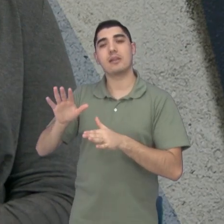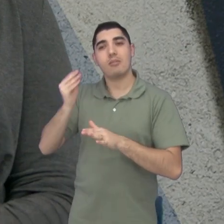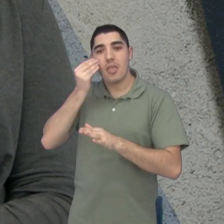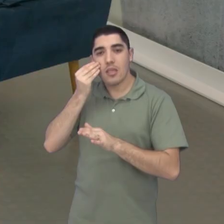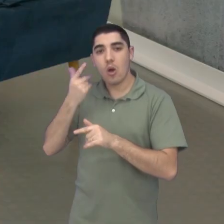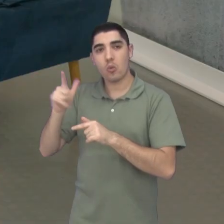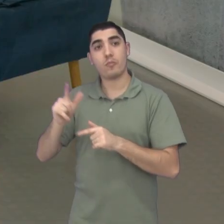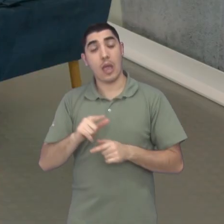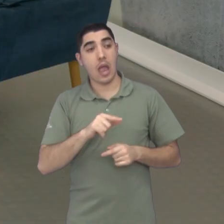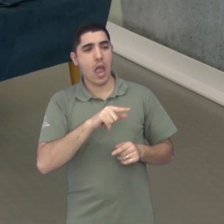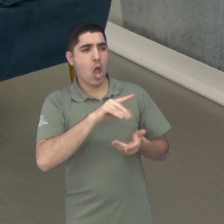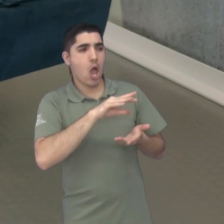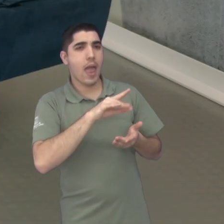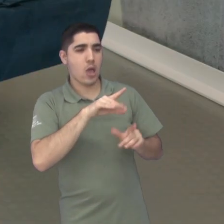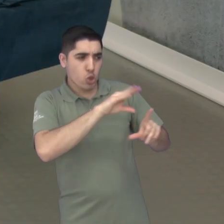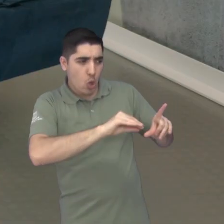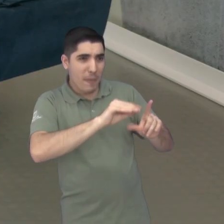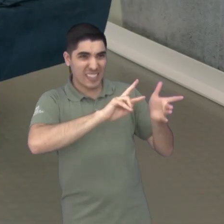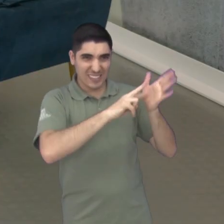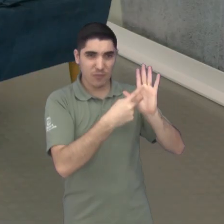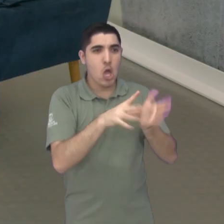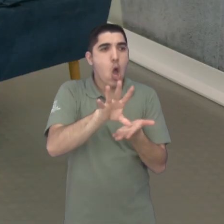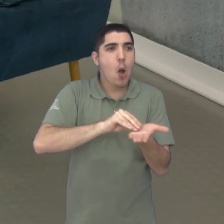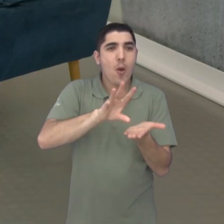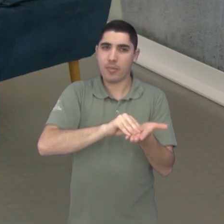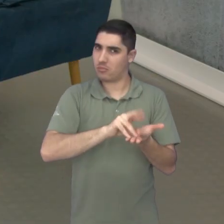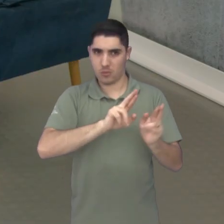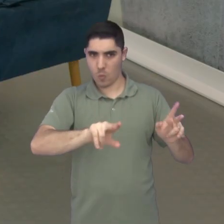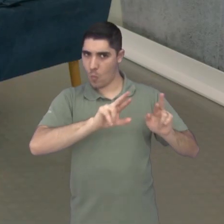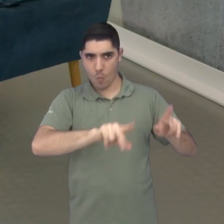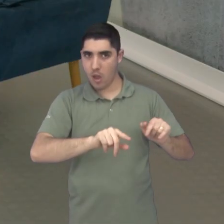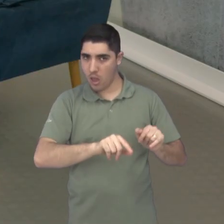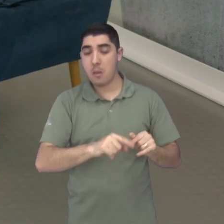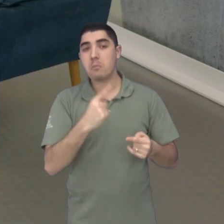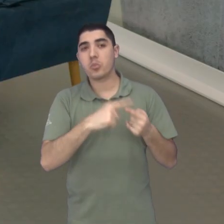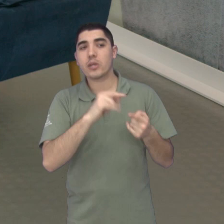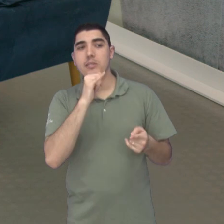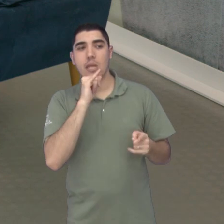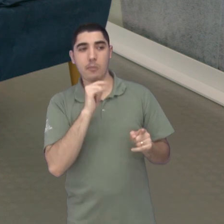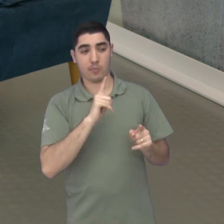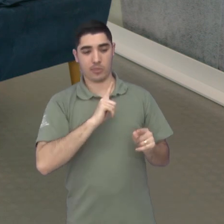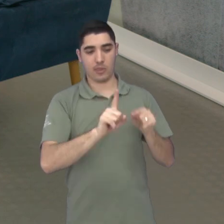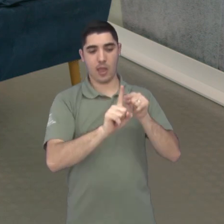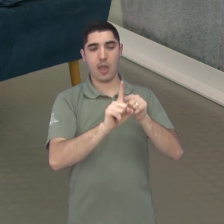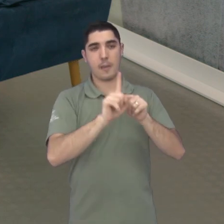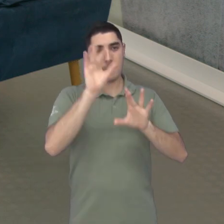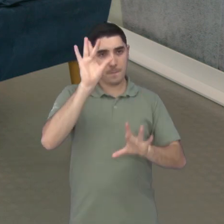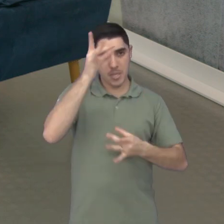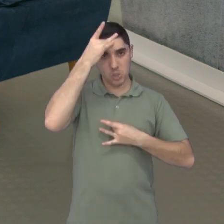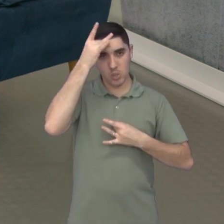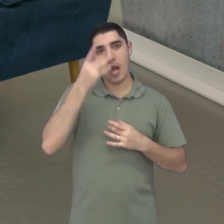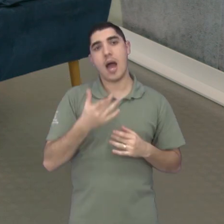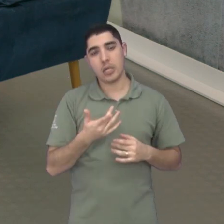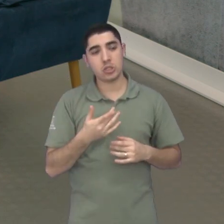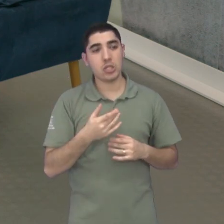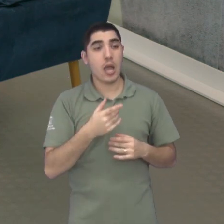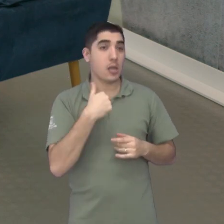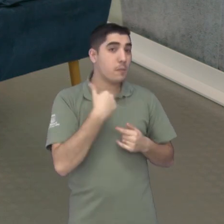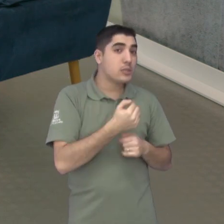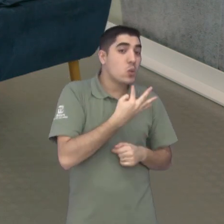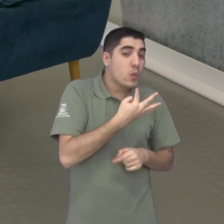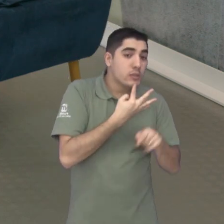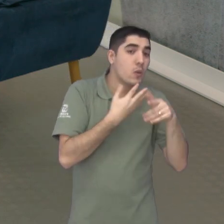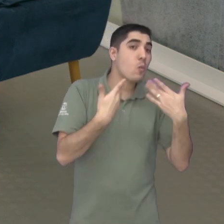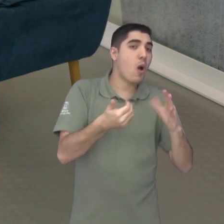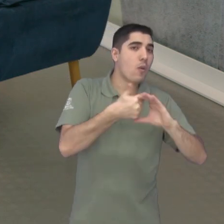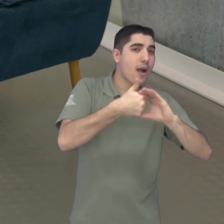não é imitar, né? Não. Porque envolve a parte, por exemplo, você pega um personagem, você tem que saber